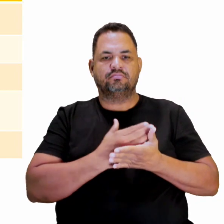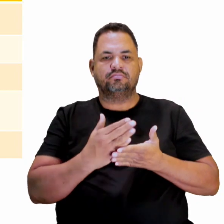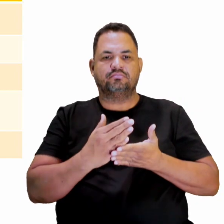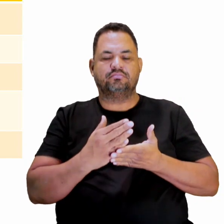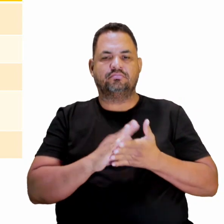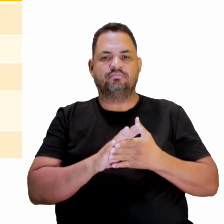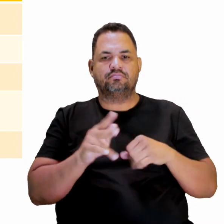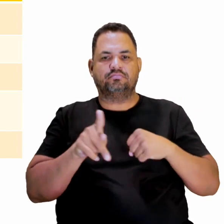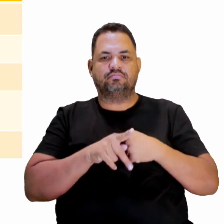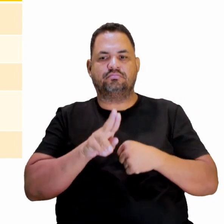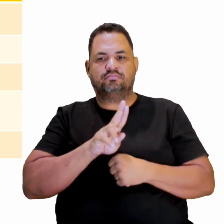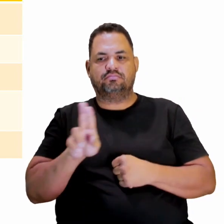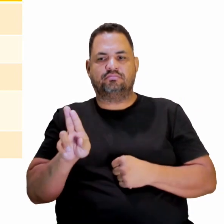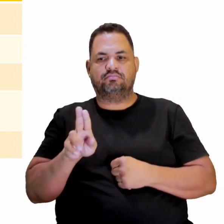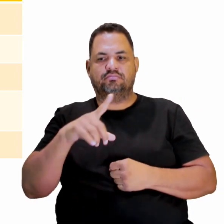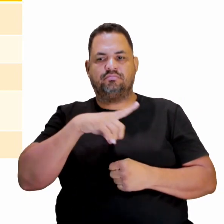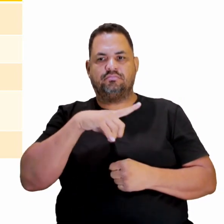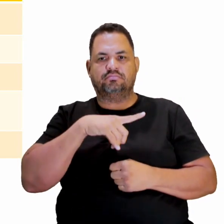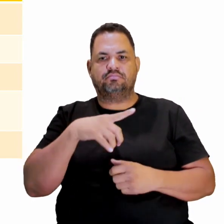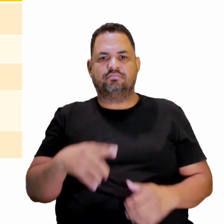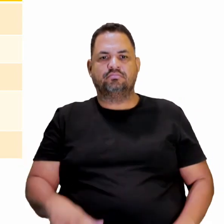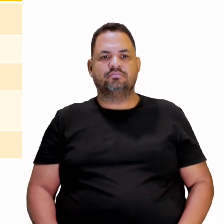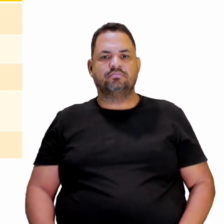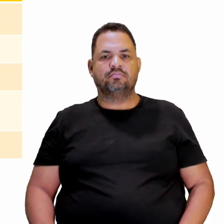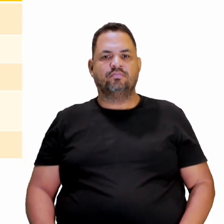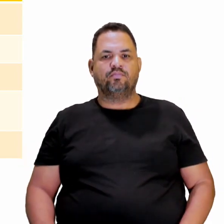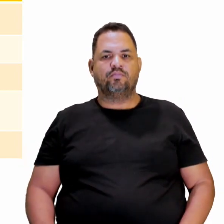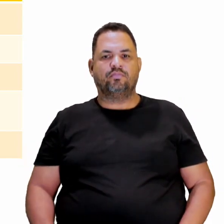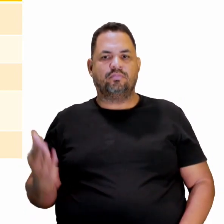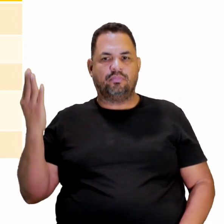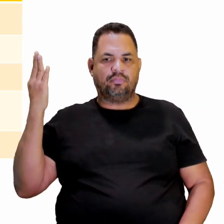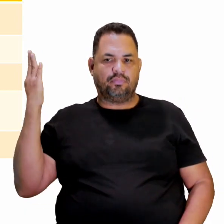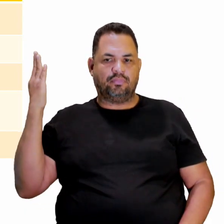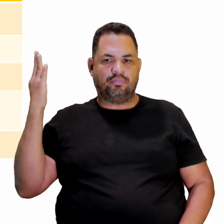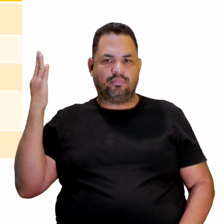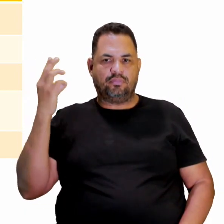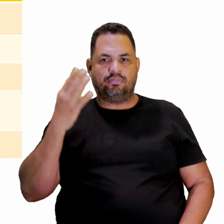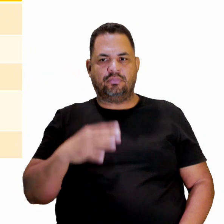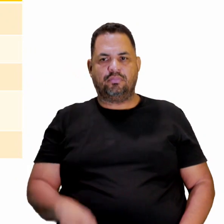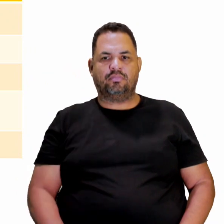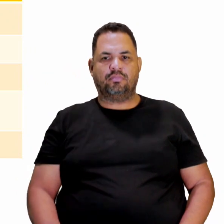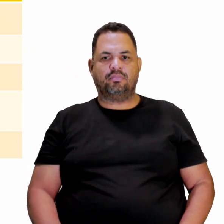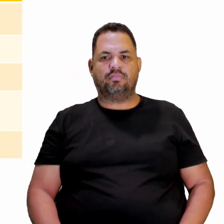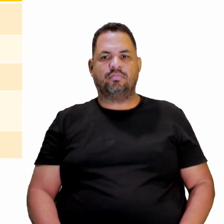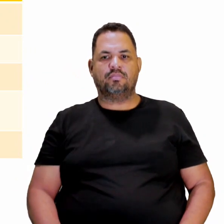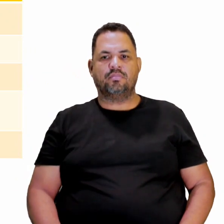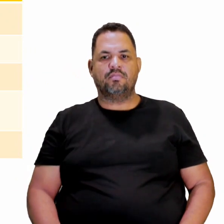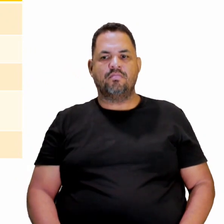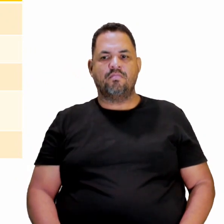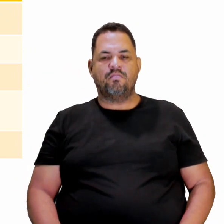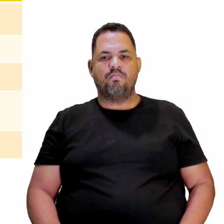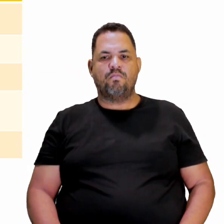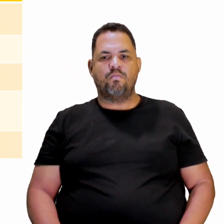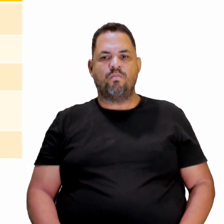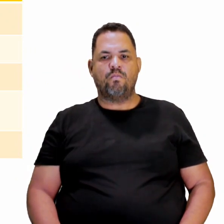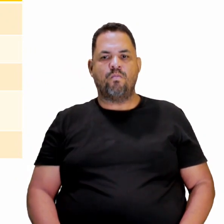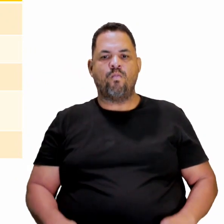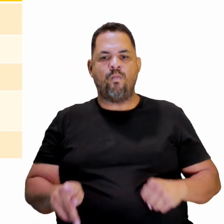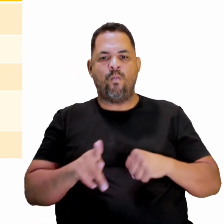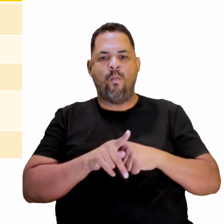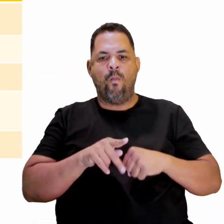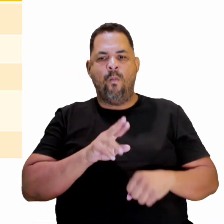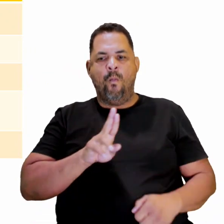relative pronoun, ou seja, temos esse aqui, who, which, that, whom, whose. O relative pronoun pode